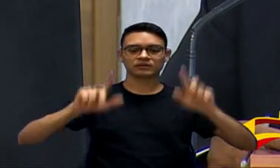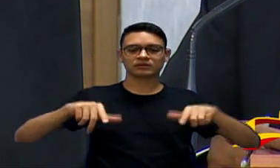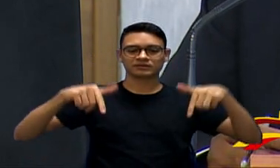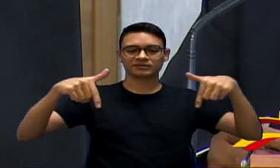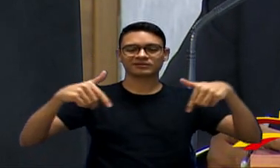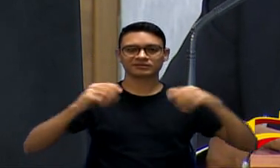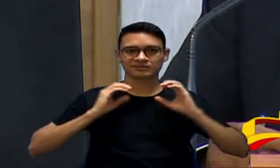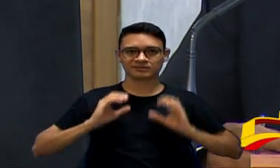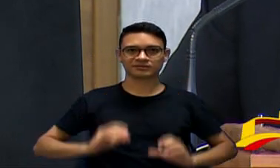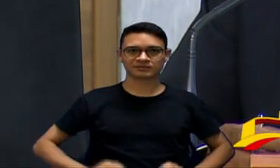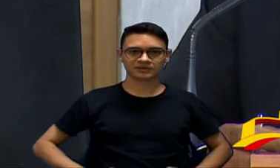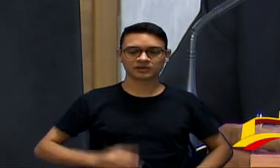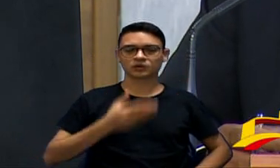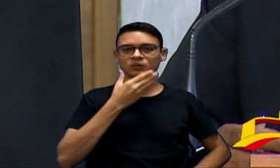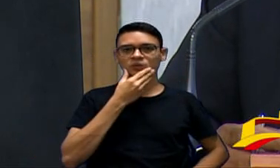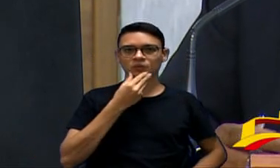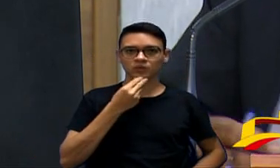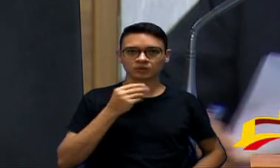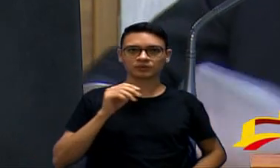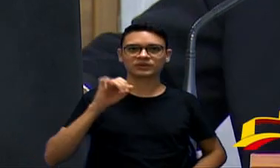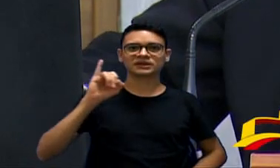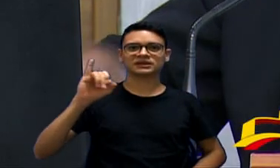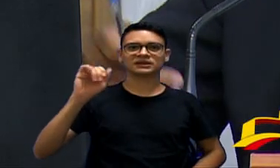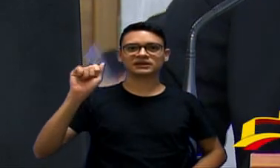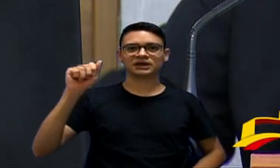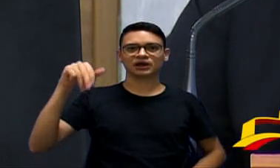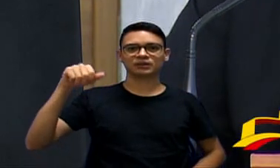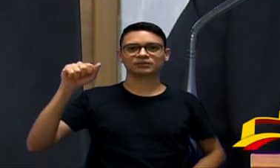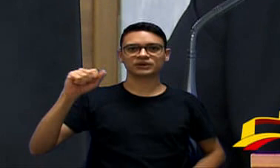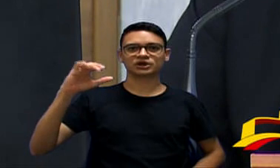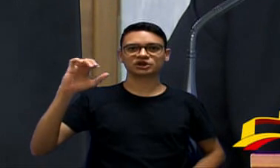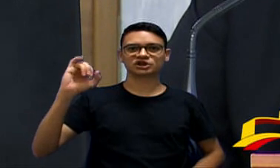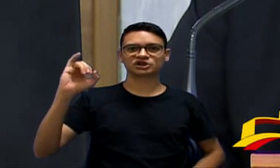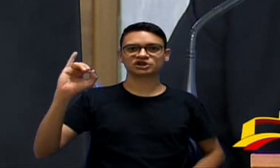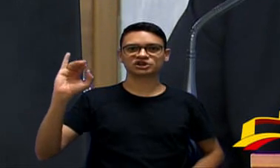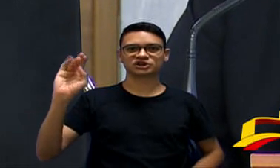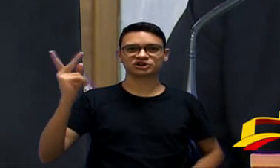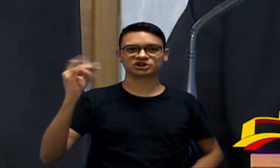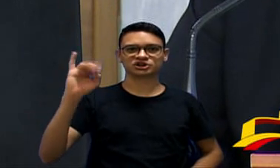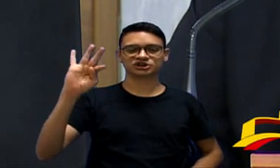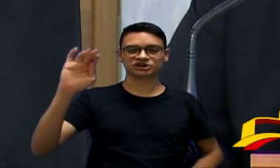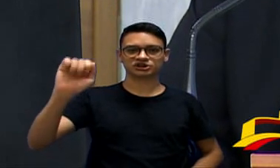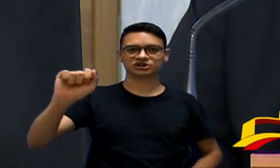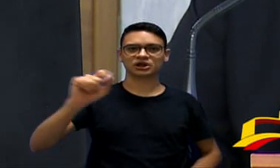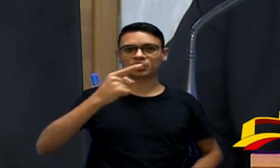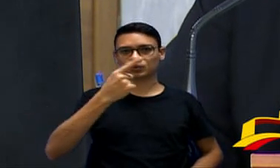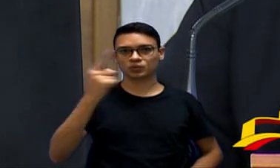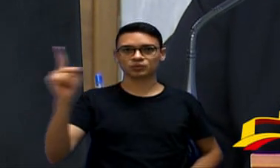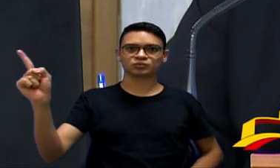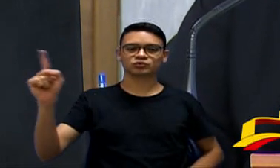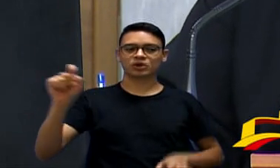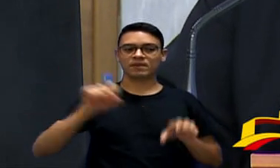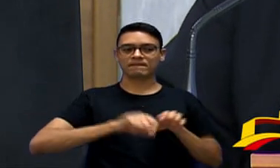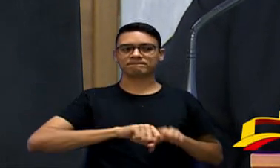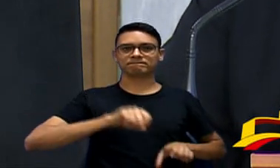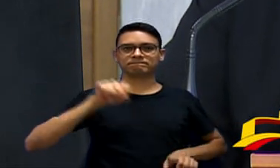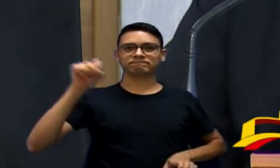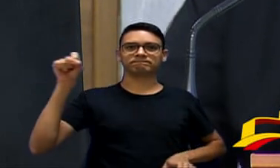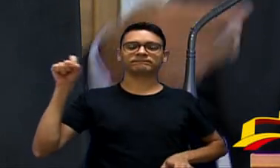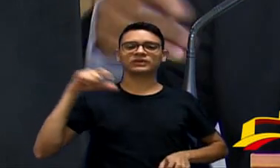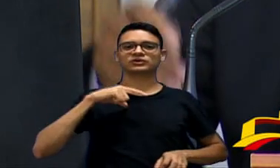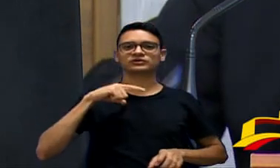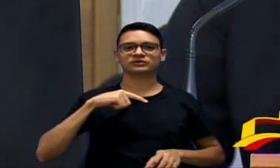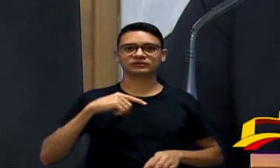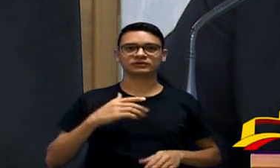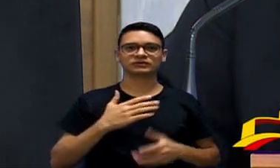Kusano Yamashita. É o último, seu Moraes. É. Vocês, ainda bem que a